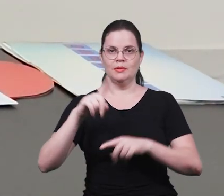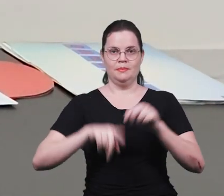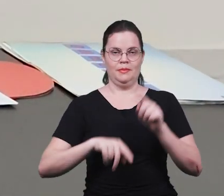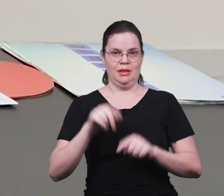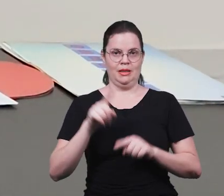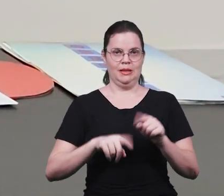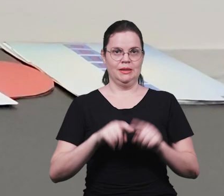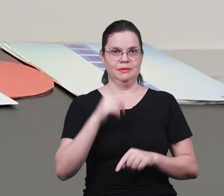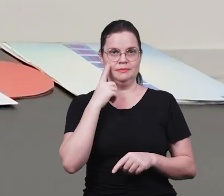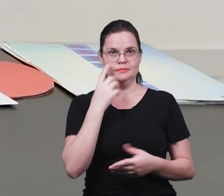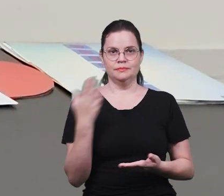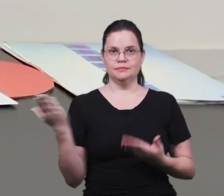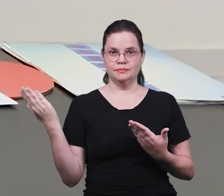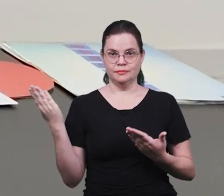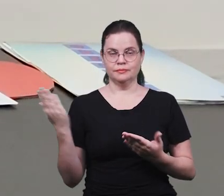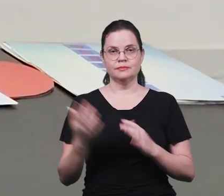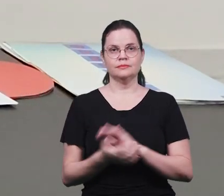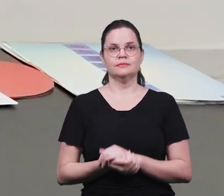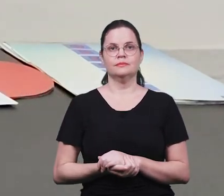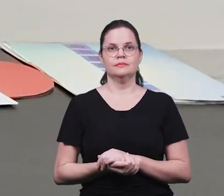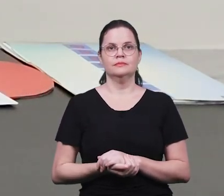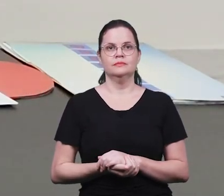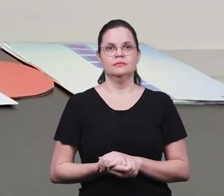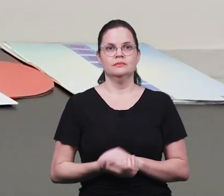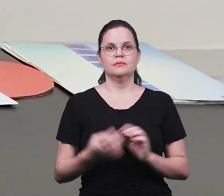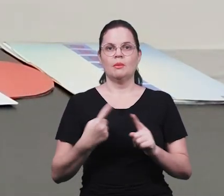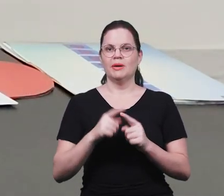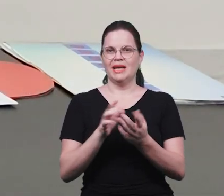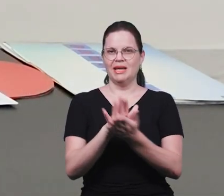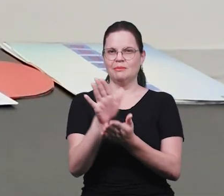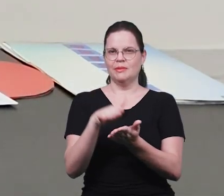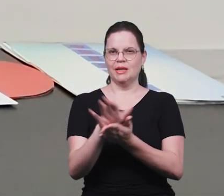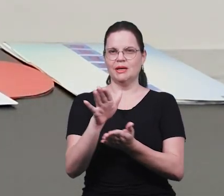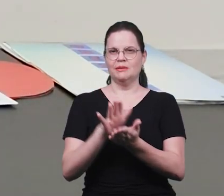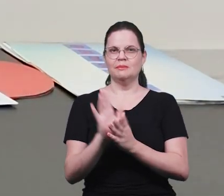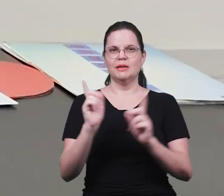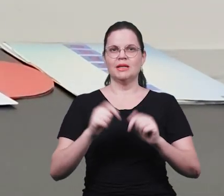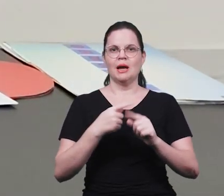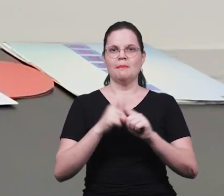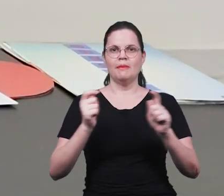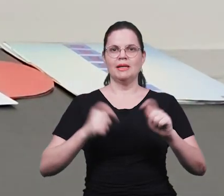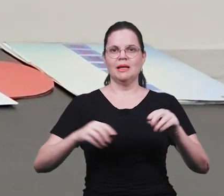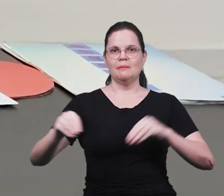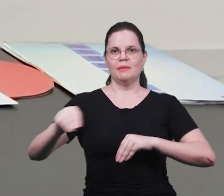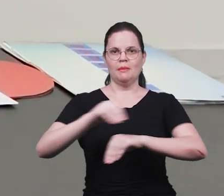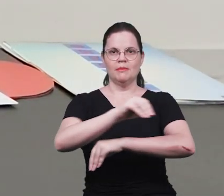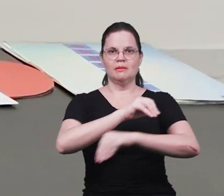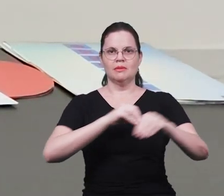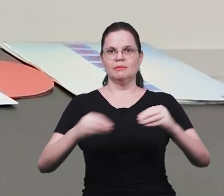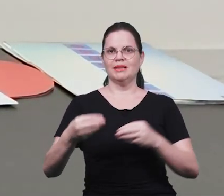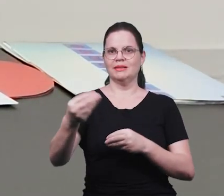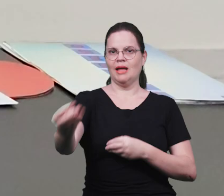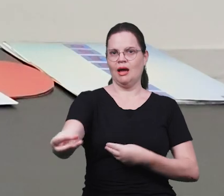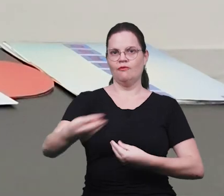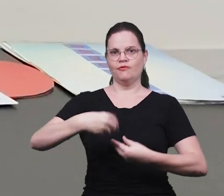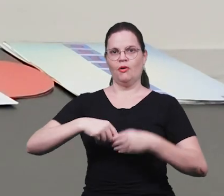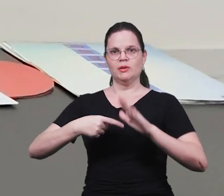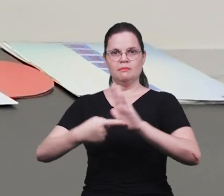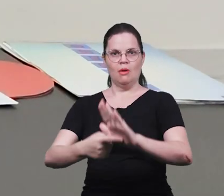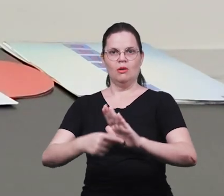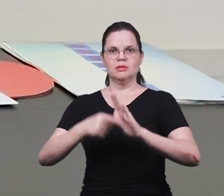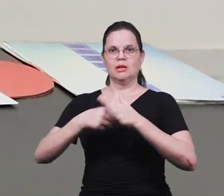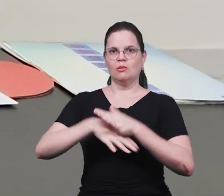os recursos, né? Esse é um recurso que, embora ele seja impresso, eu consigo movimentar, né? Então aqui,